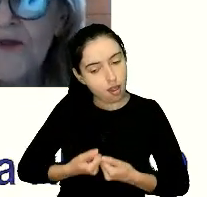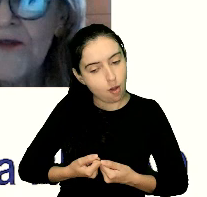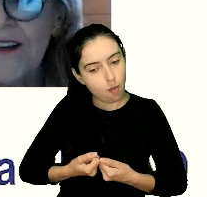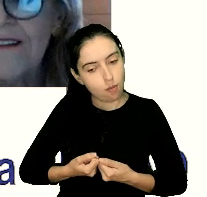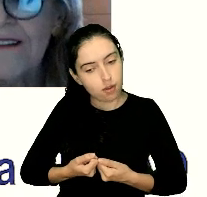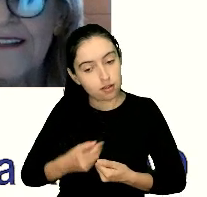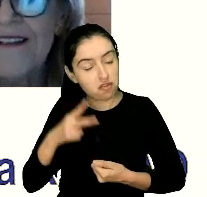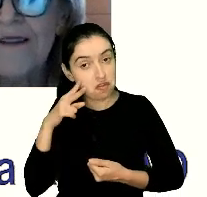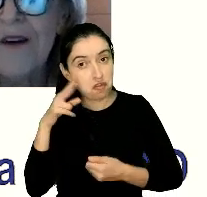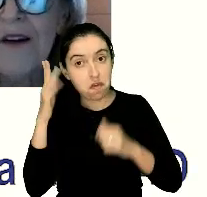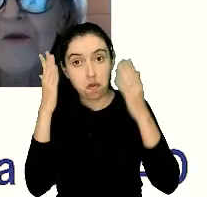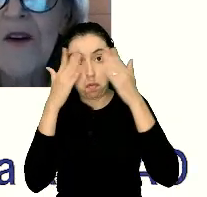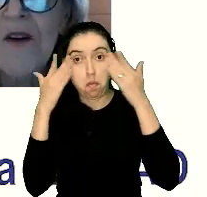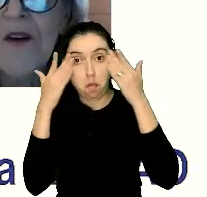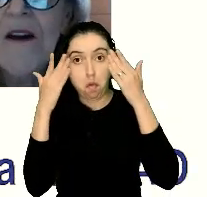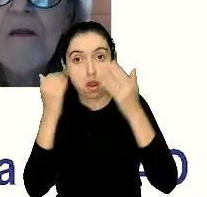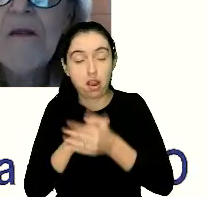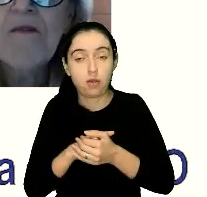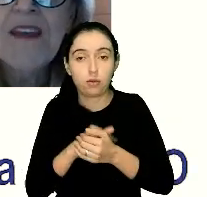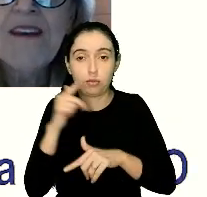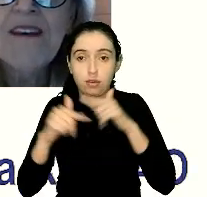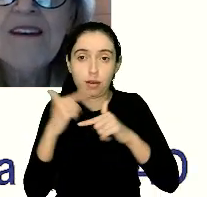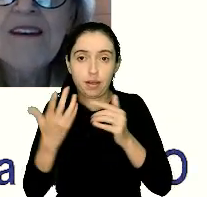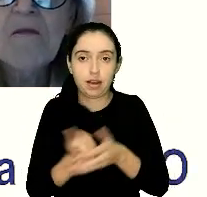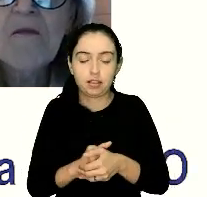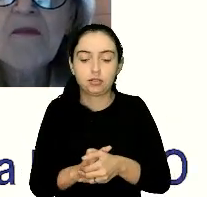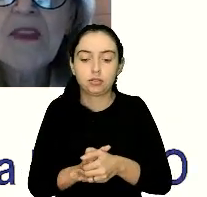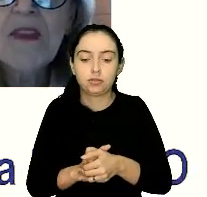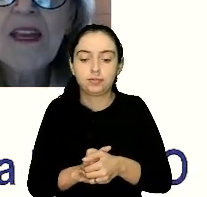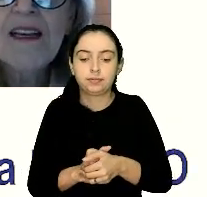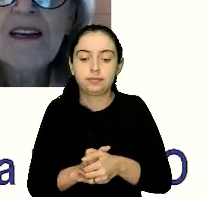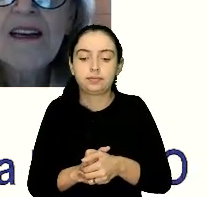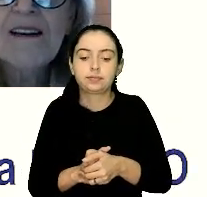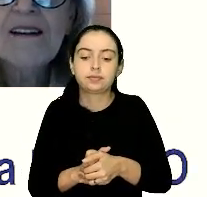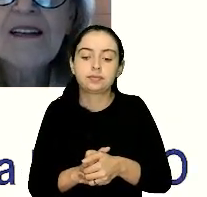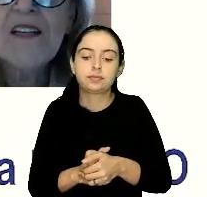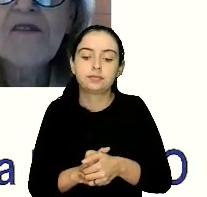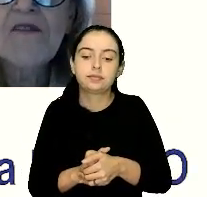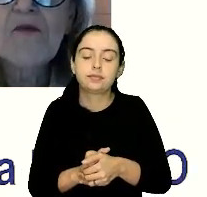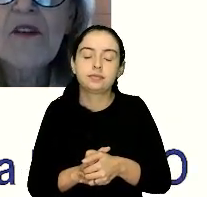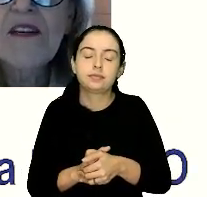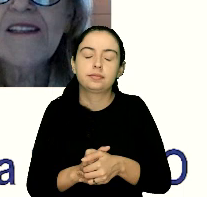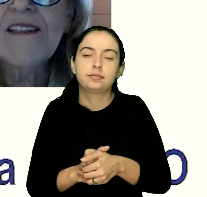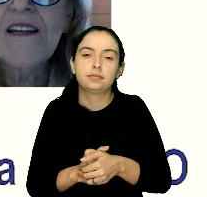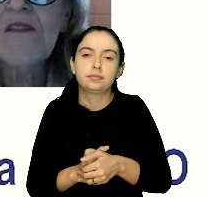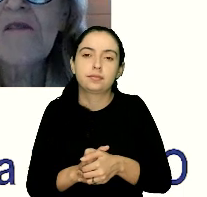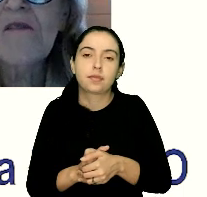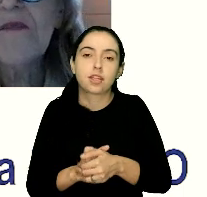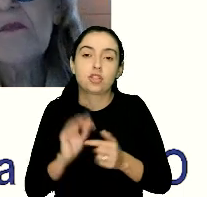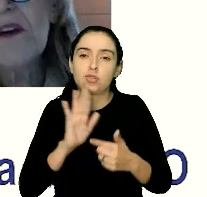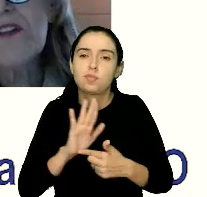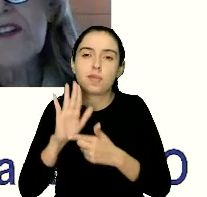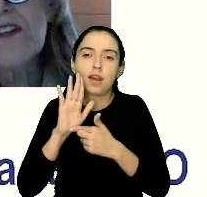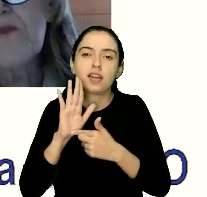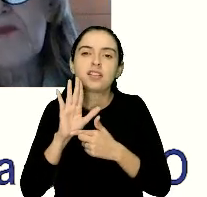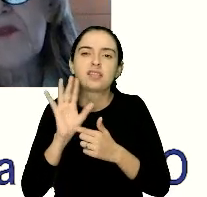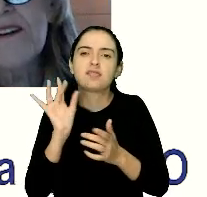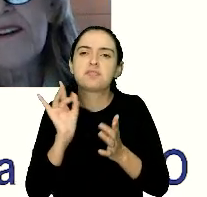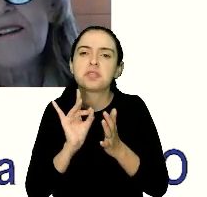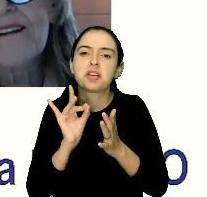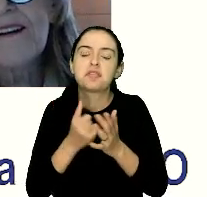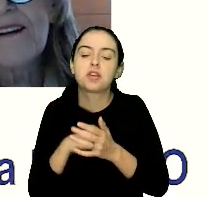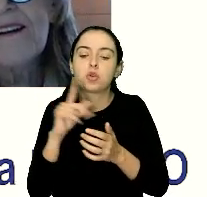os olhos, né, desse trabalhador, e essas figurinhas servem para a